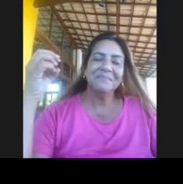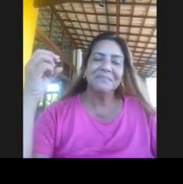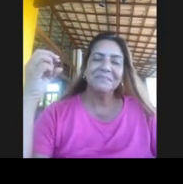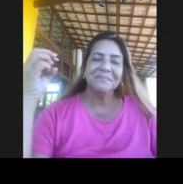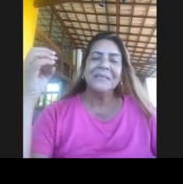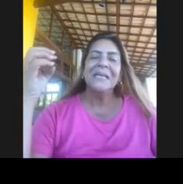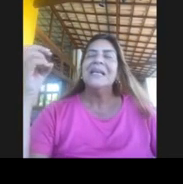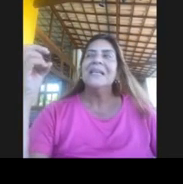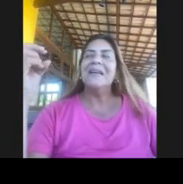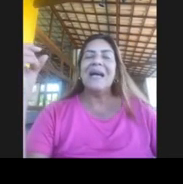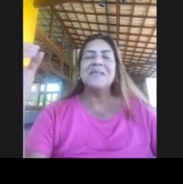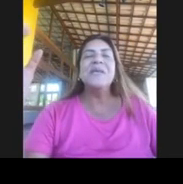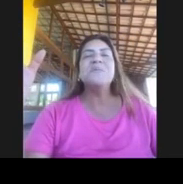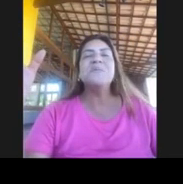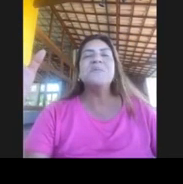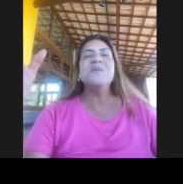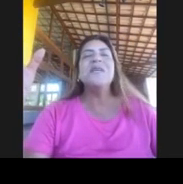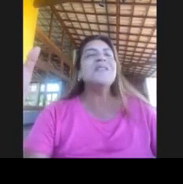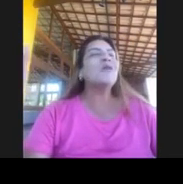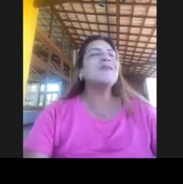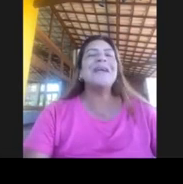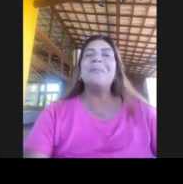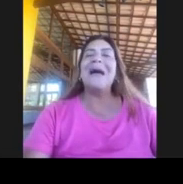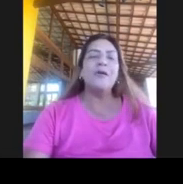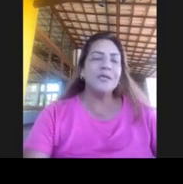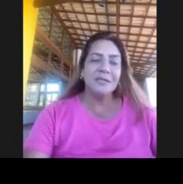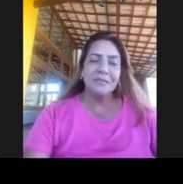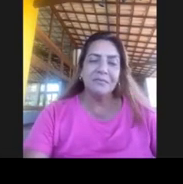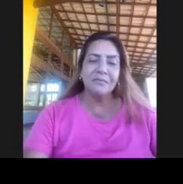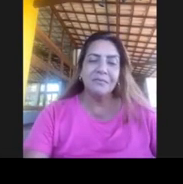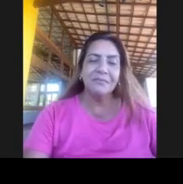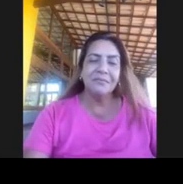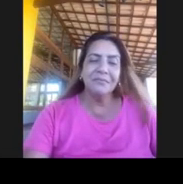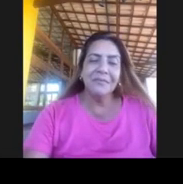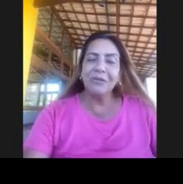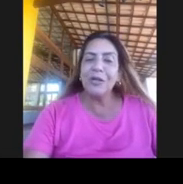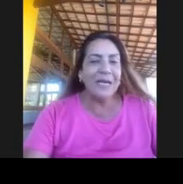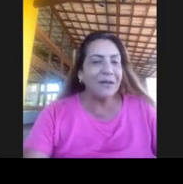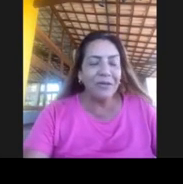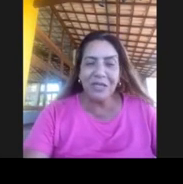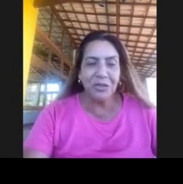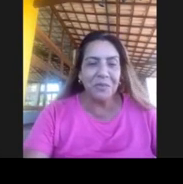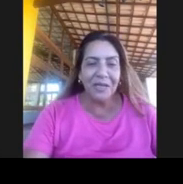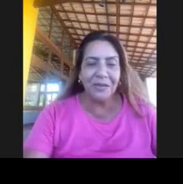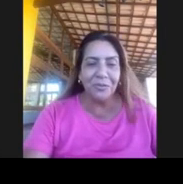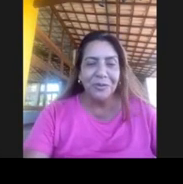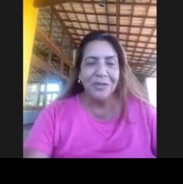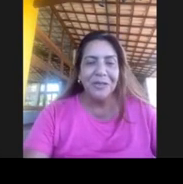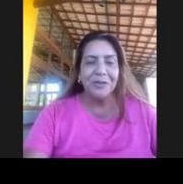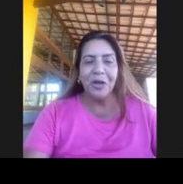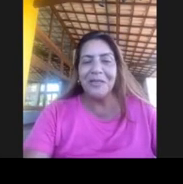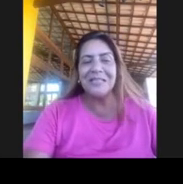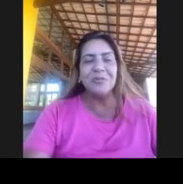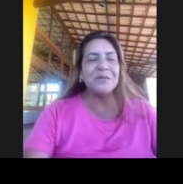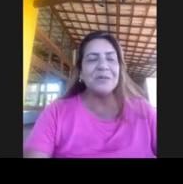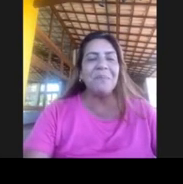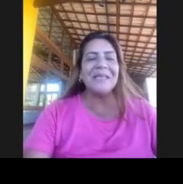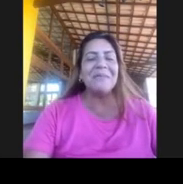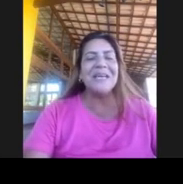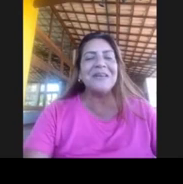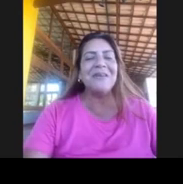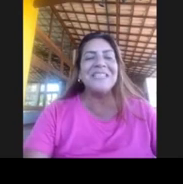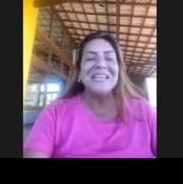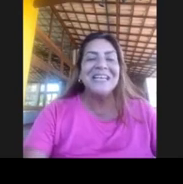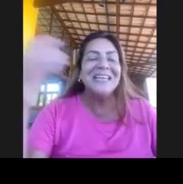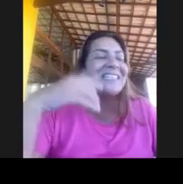uma hora e meia. Não, as minhas meninas não trouxeram mágoas. Não trouxeram nenhum sentimento. Não, todas as duas